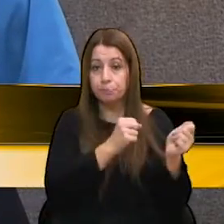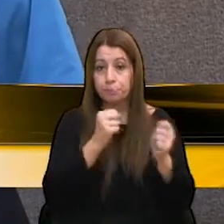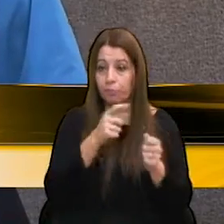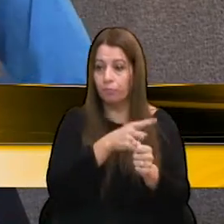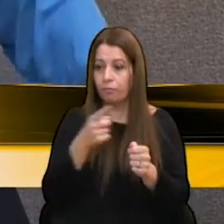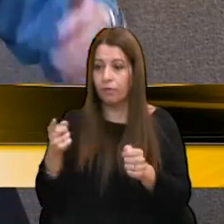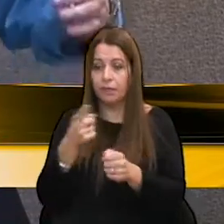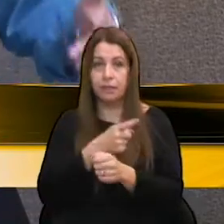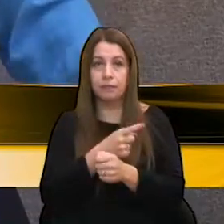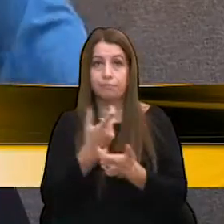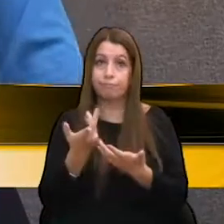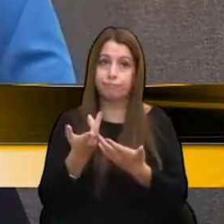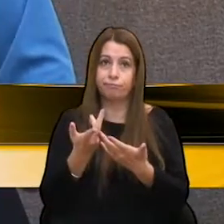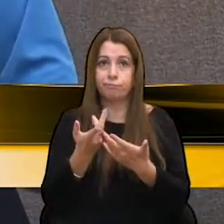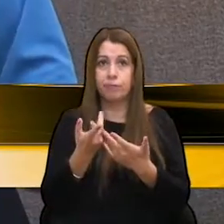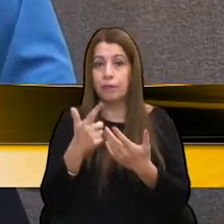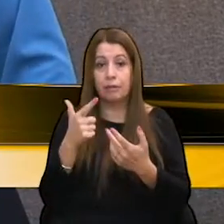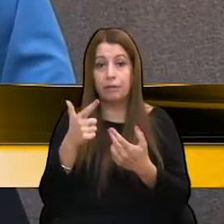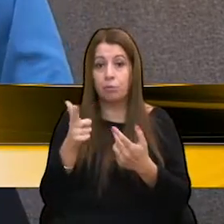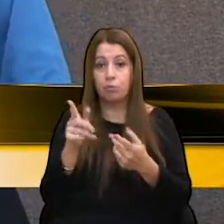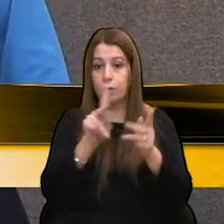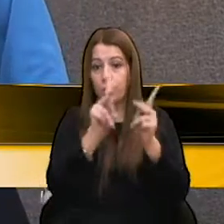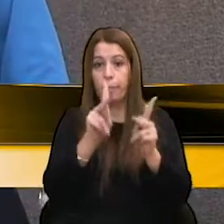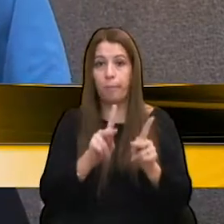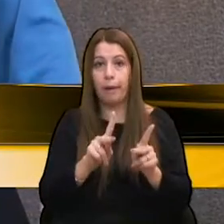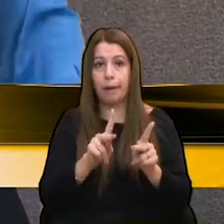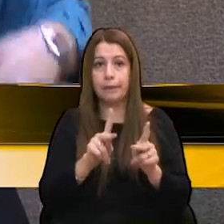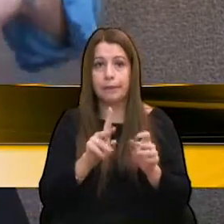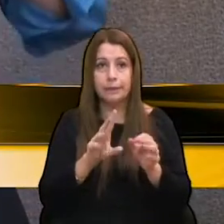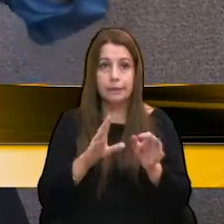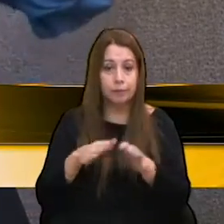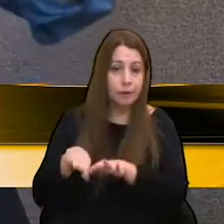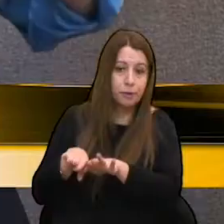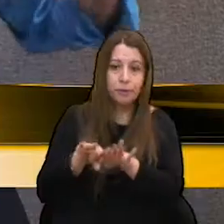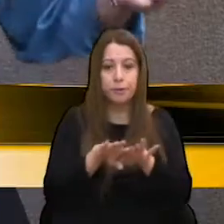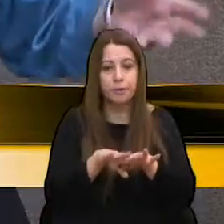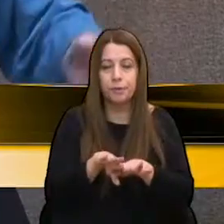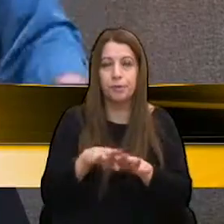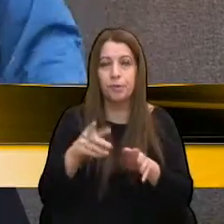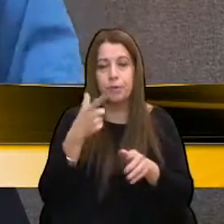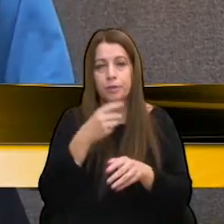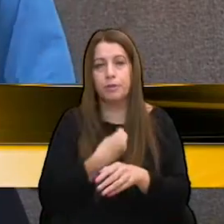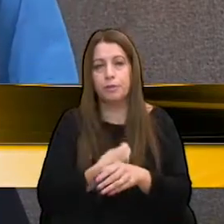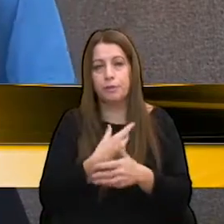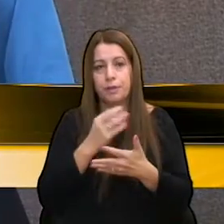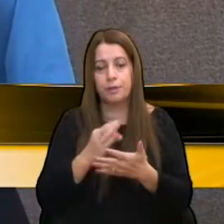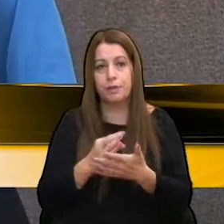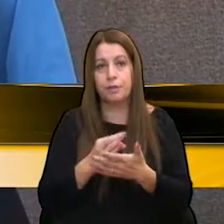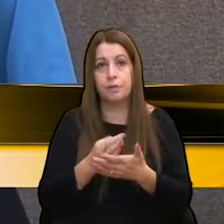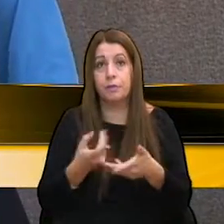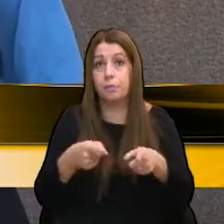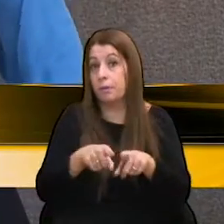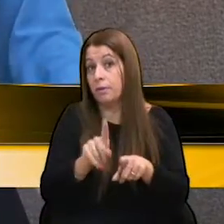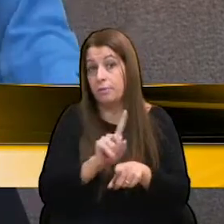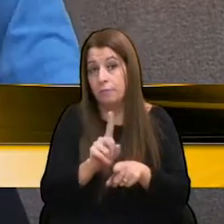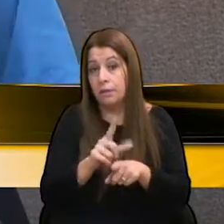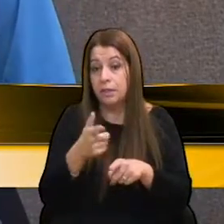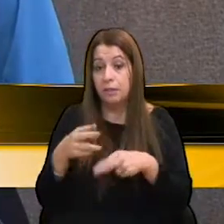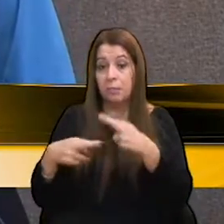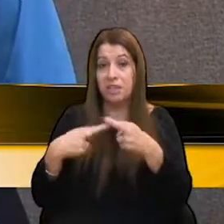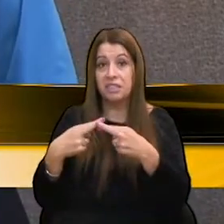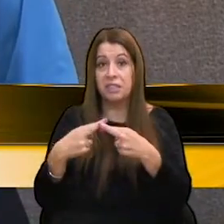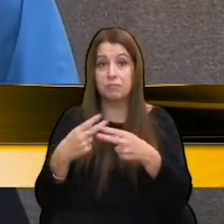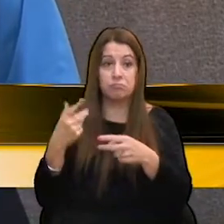poderes, né, deixem de ser harmônicas, né, deixem de ser de parceria e passa a ser uma